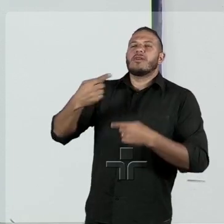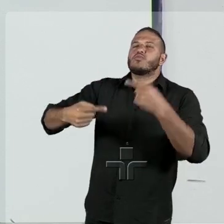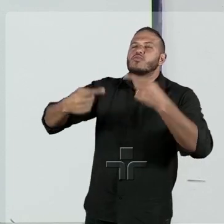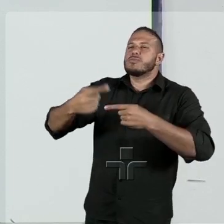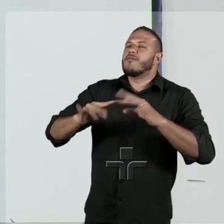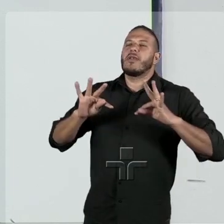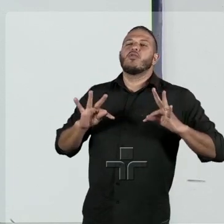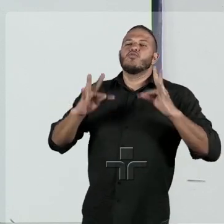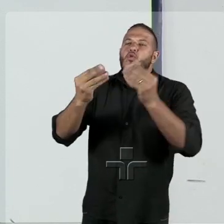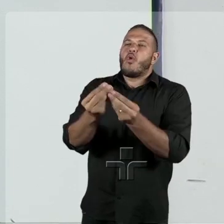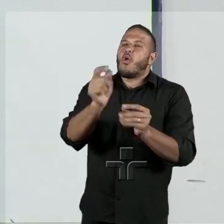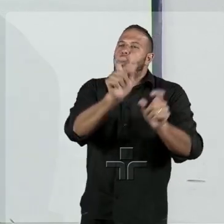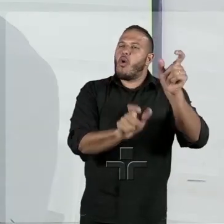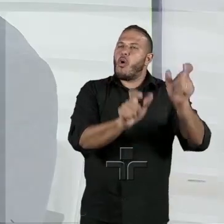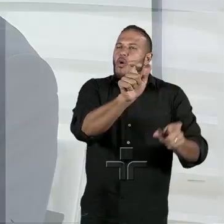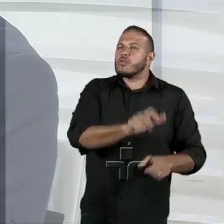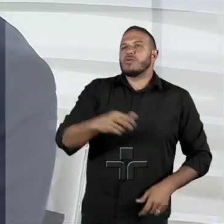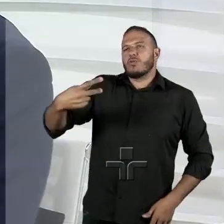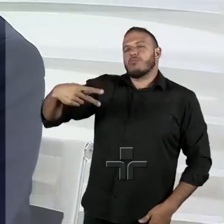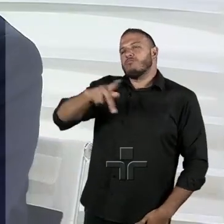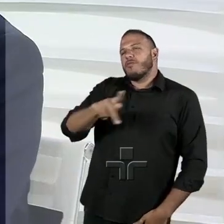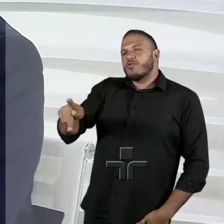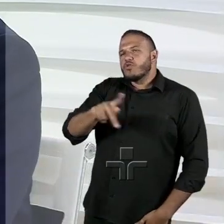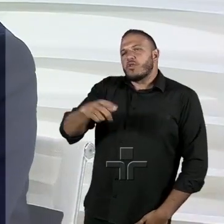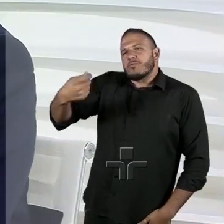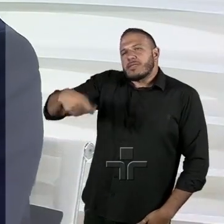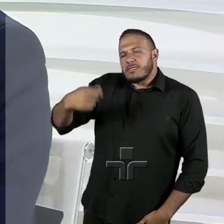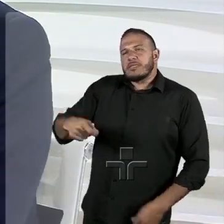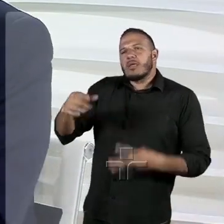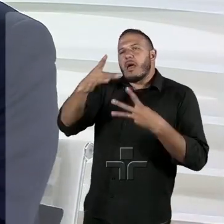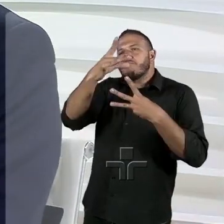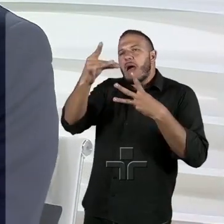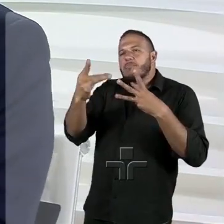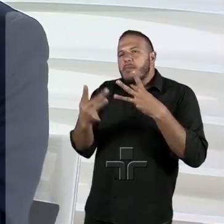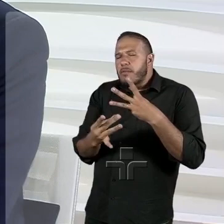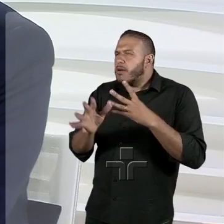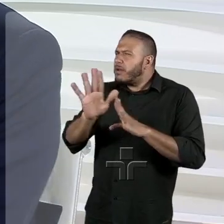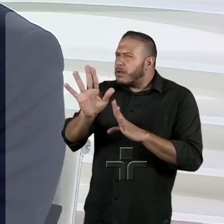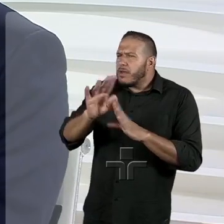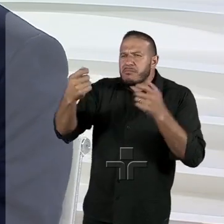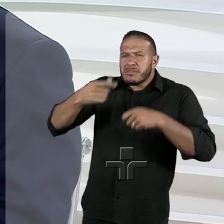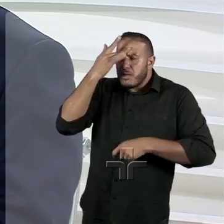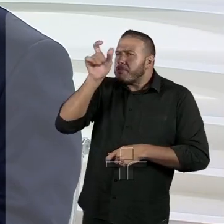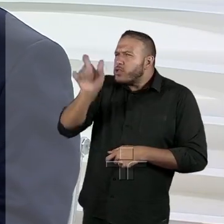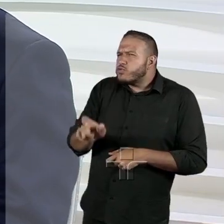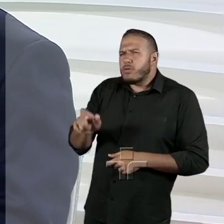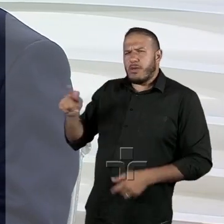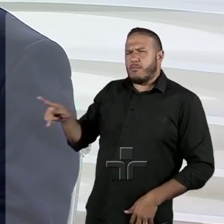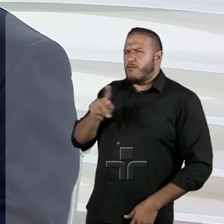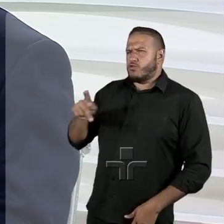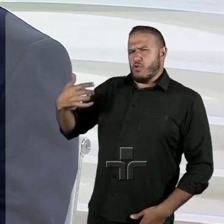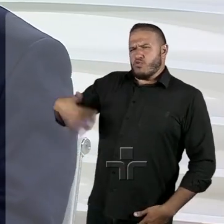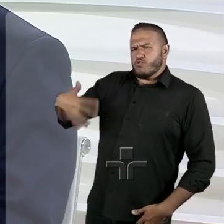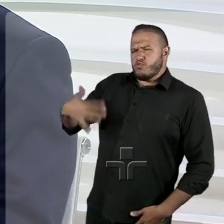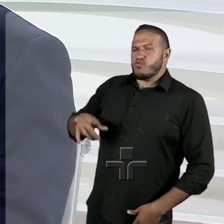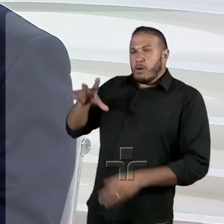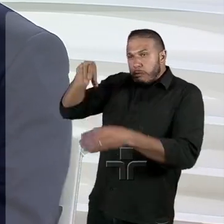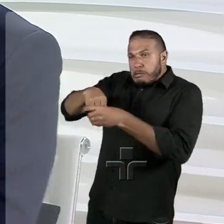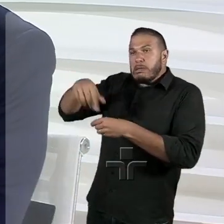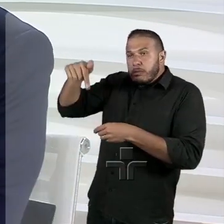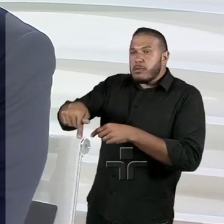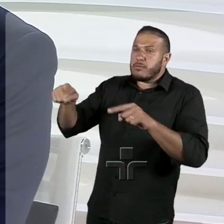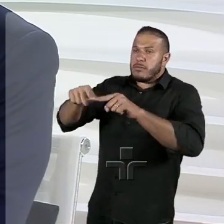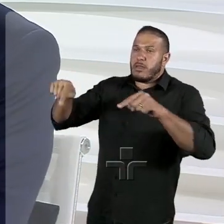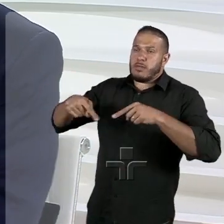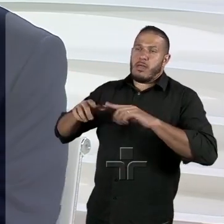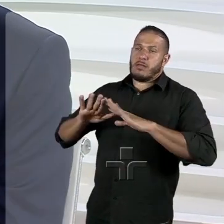todos os professores precisam ter esse tripé. A gente tem que aceitar que tem gente que é um grande professor de sala de aula, que ele